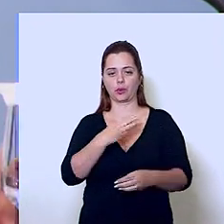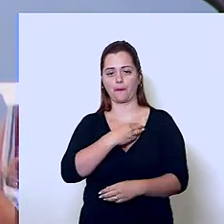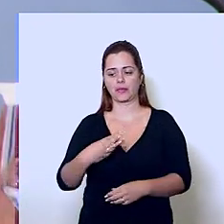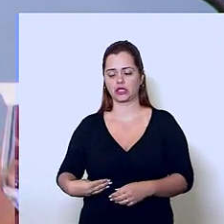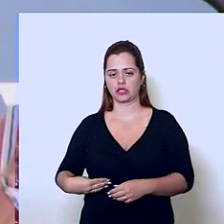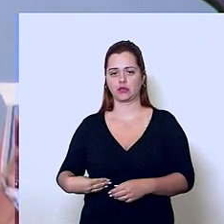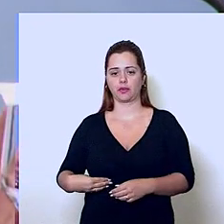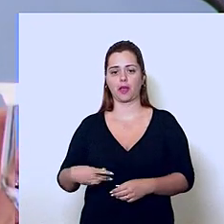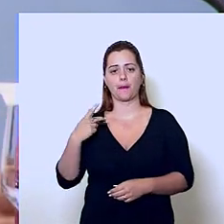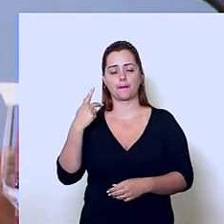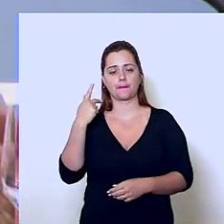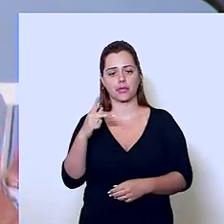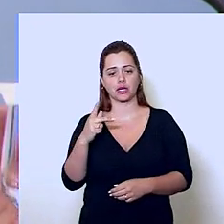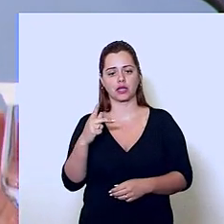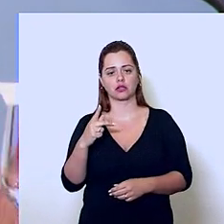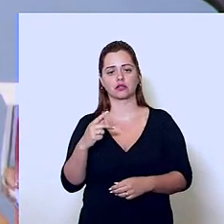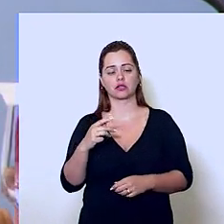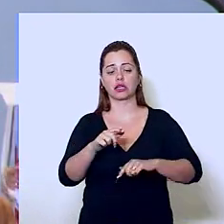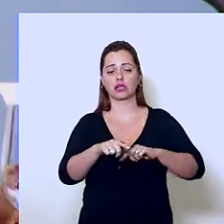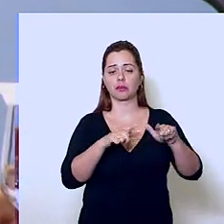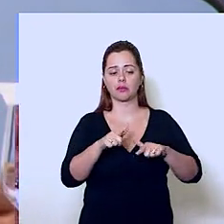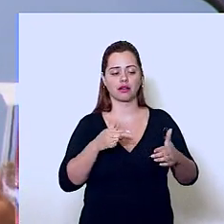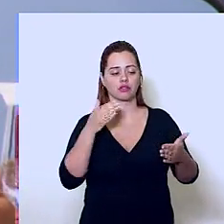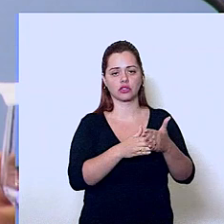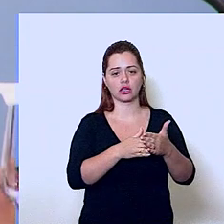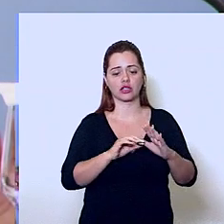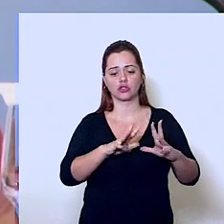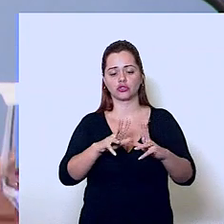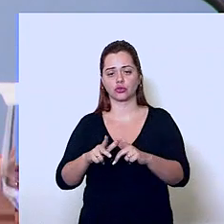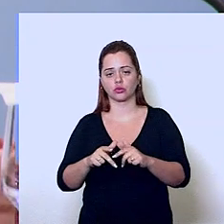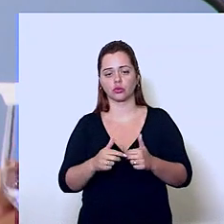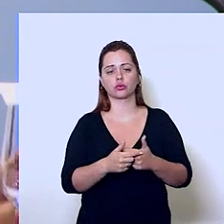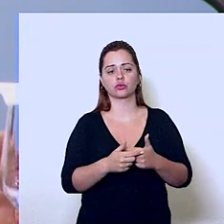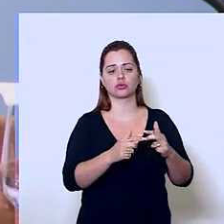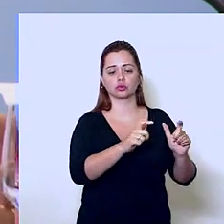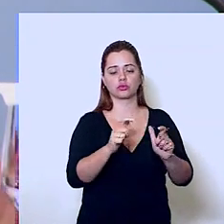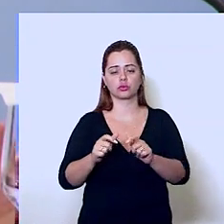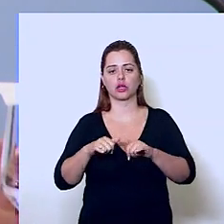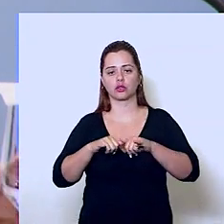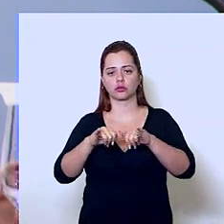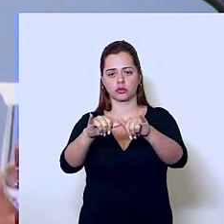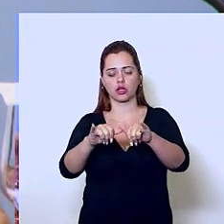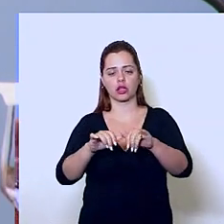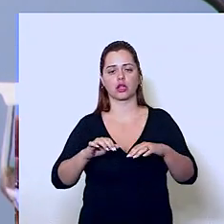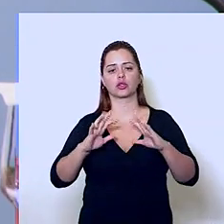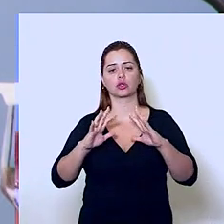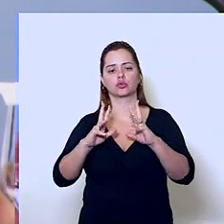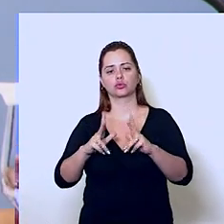participar diretamente nas operações comerciais, nas missões, nas